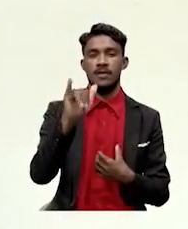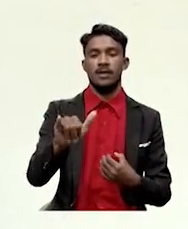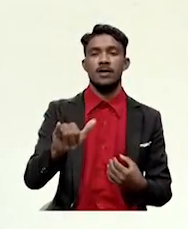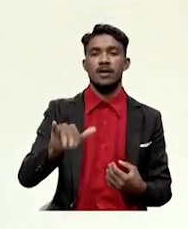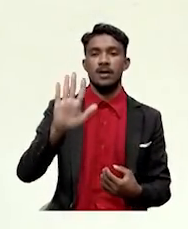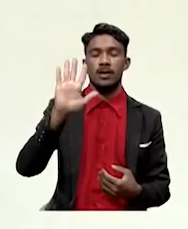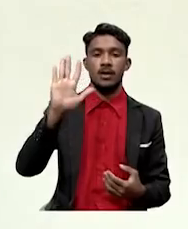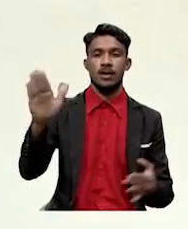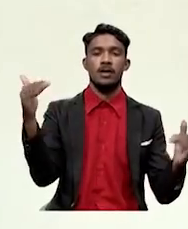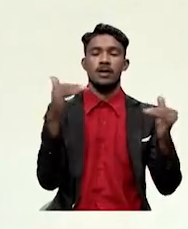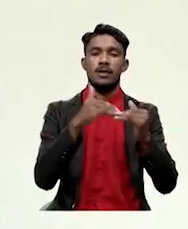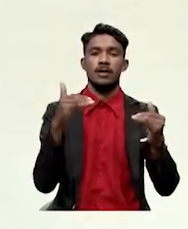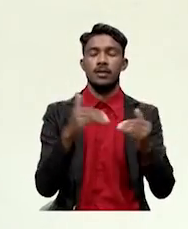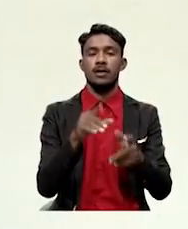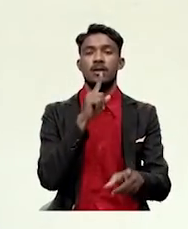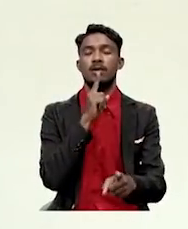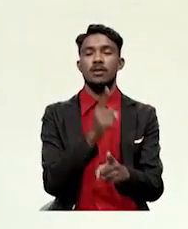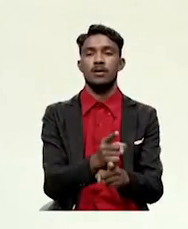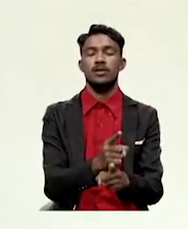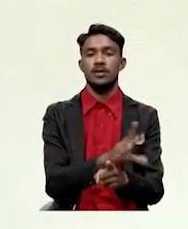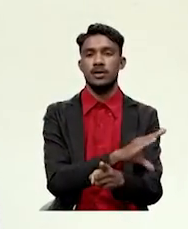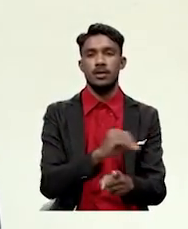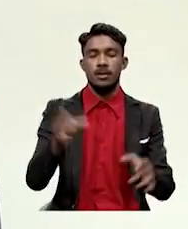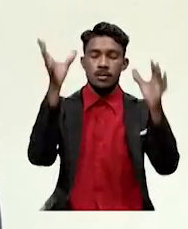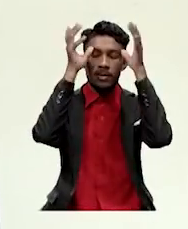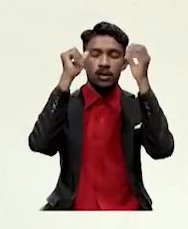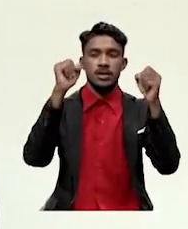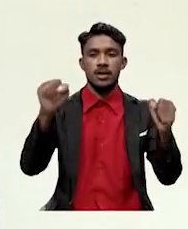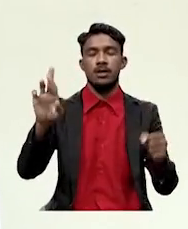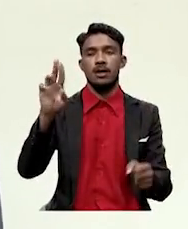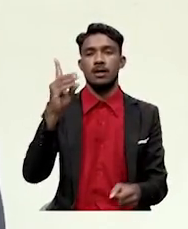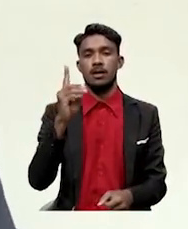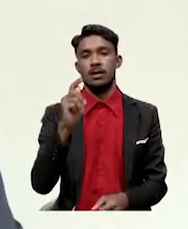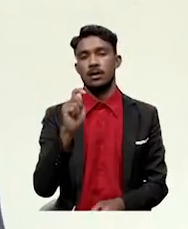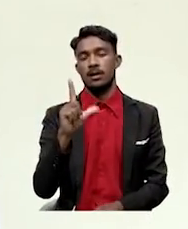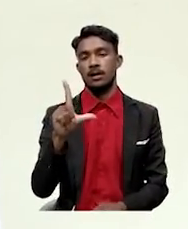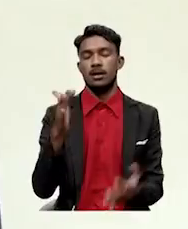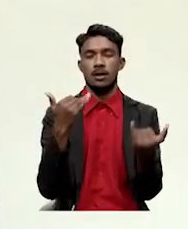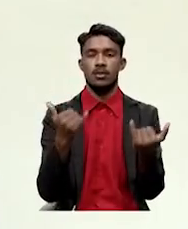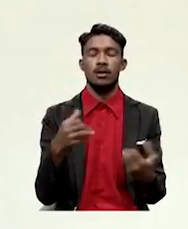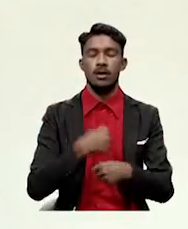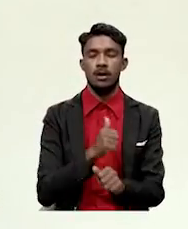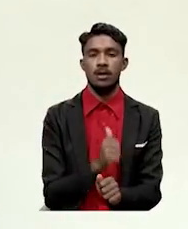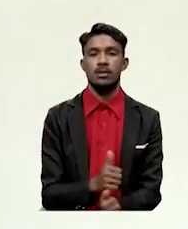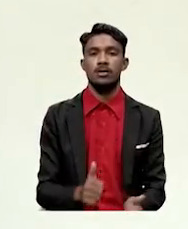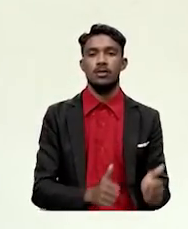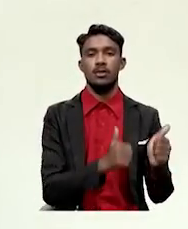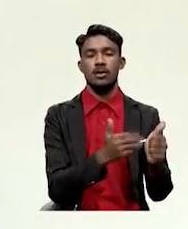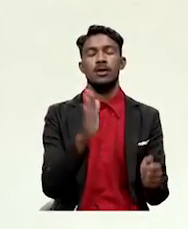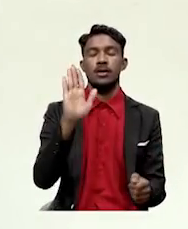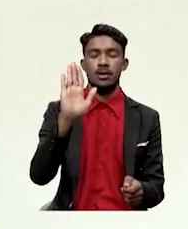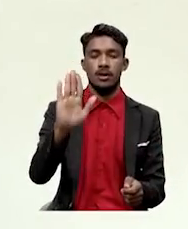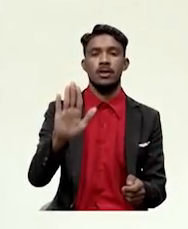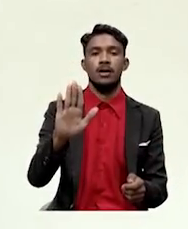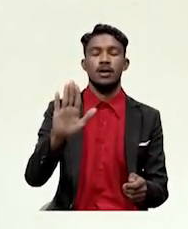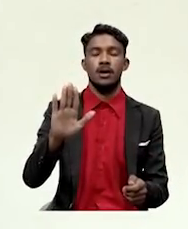legislatura, né? Lolos, se presidente da República e da agora cumpre a CNAR, no